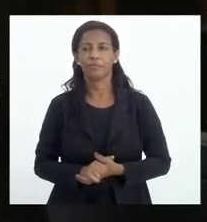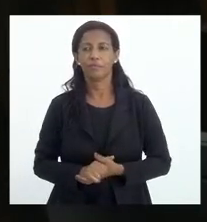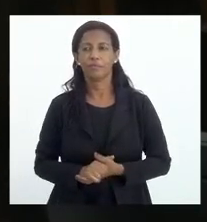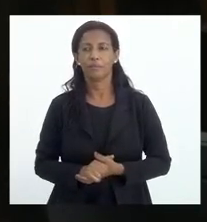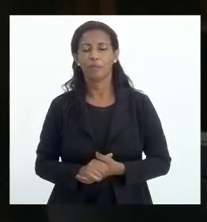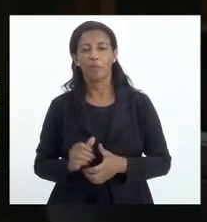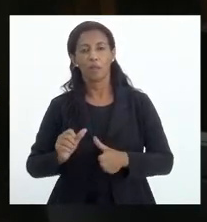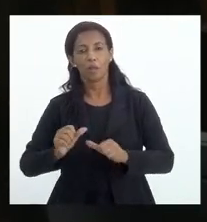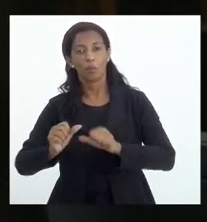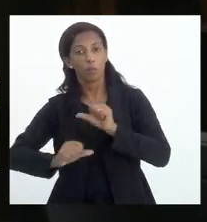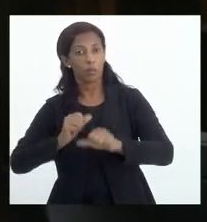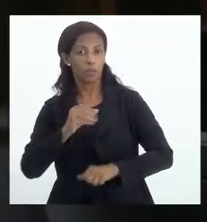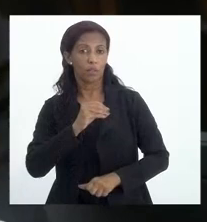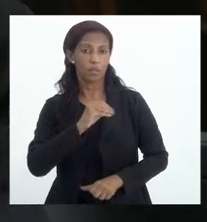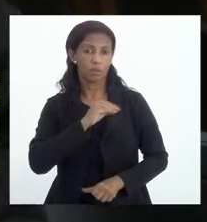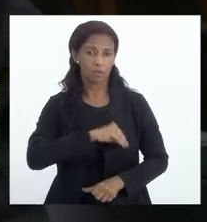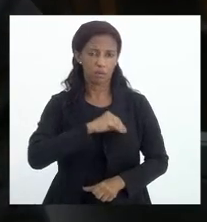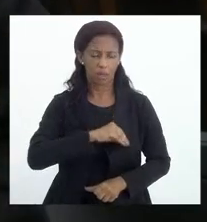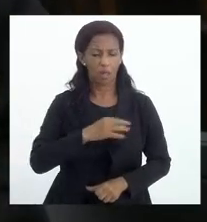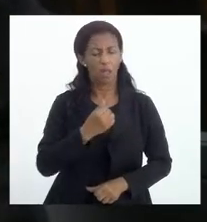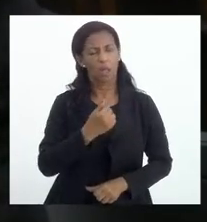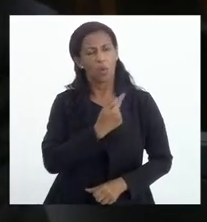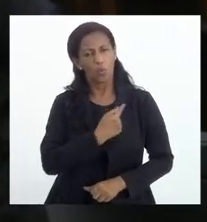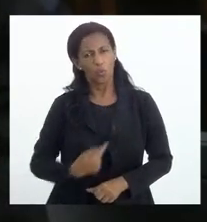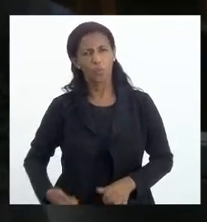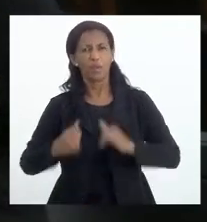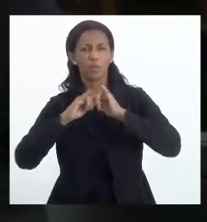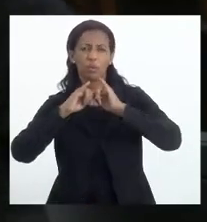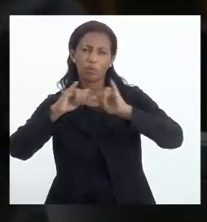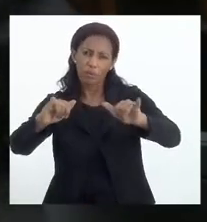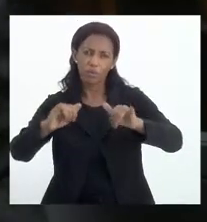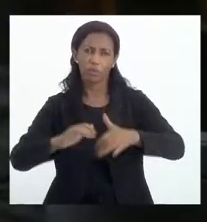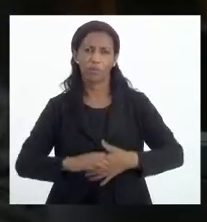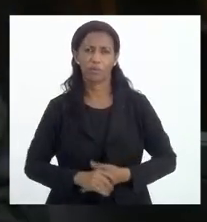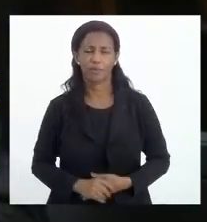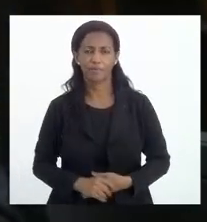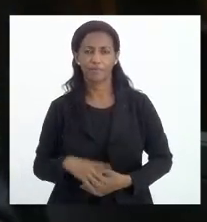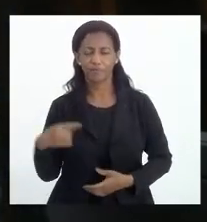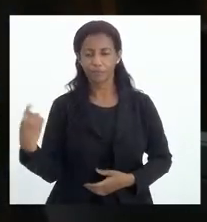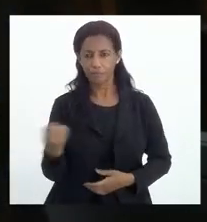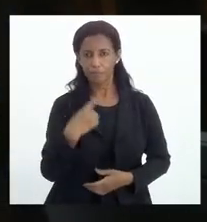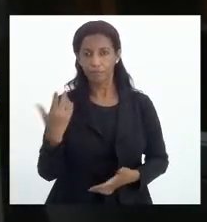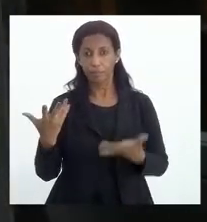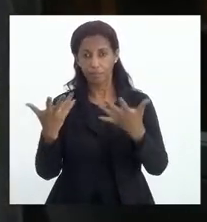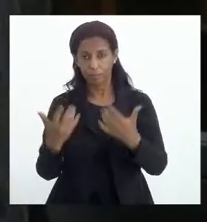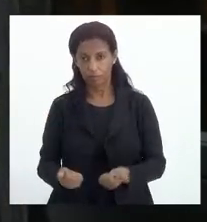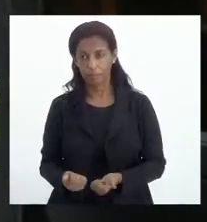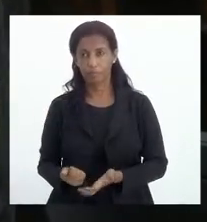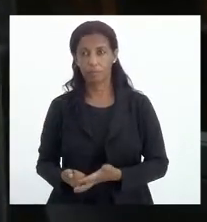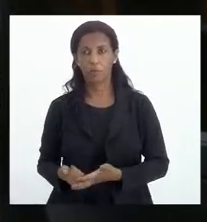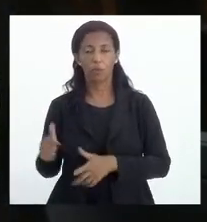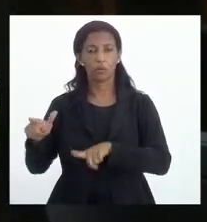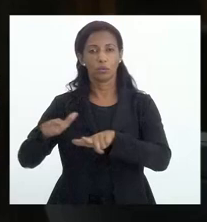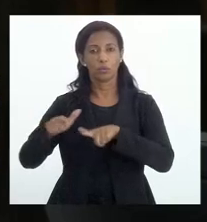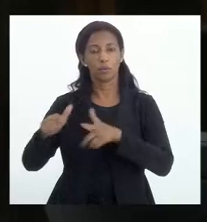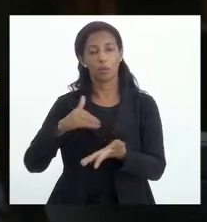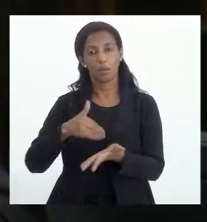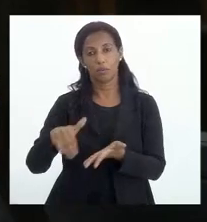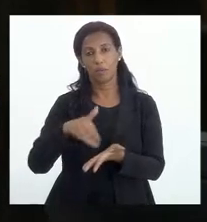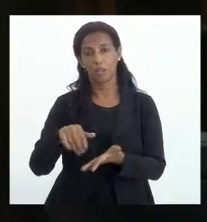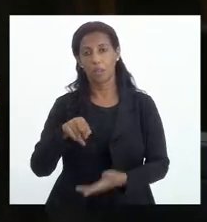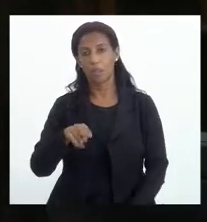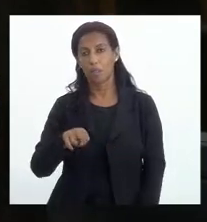reajustes remuneratórios. O governador anunciou que nós vamos, através do trabalho do secretário